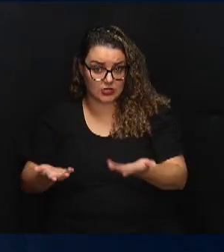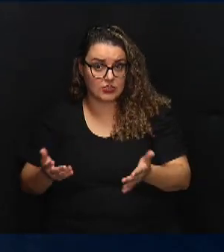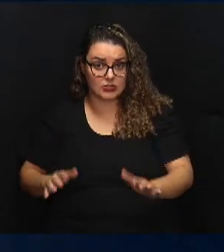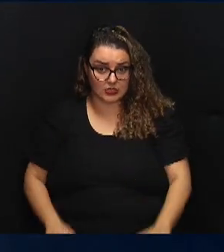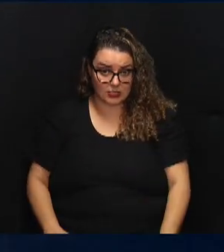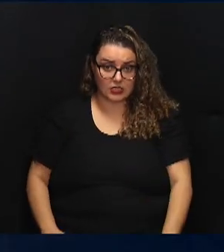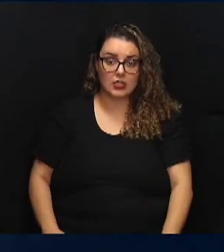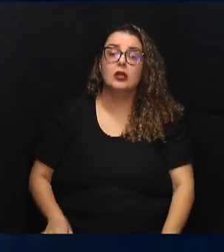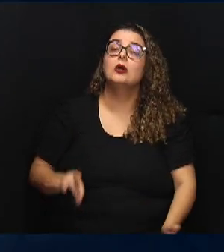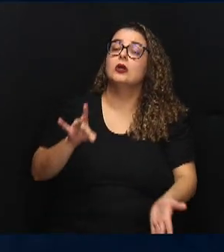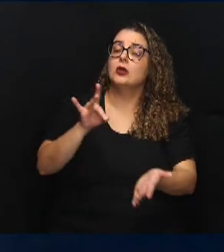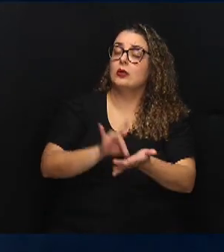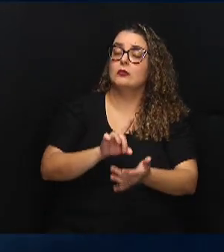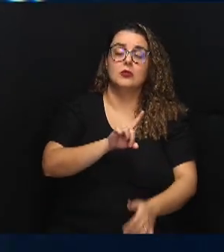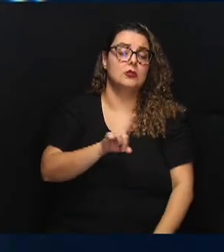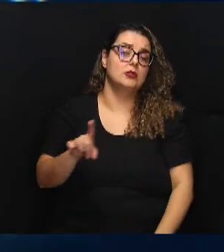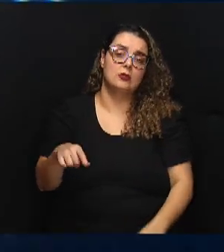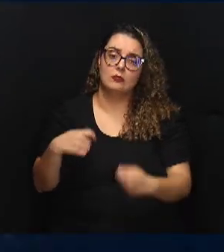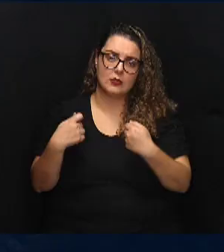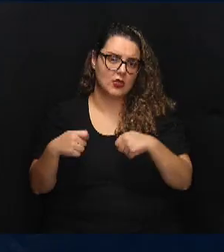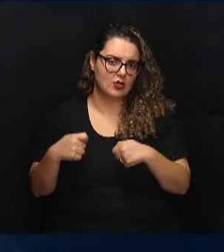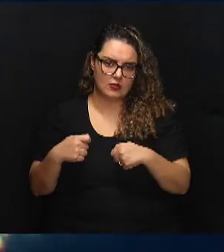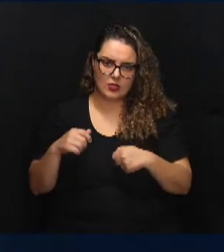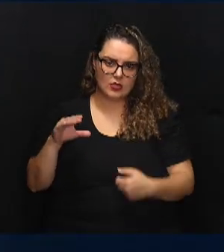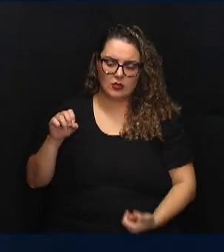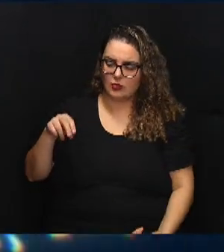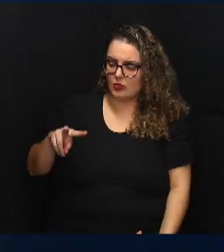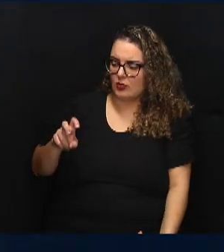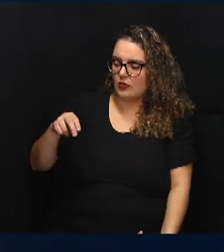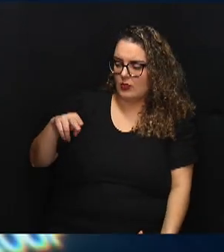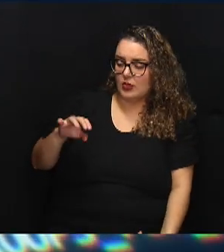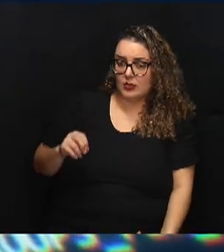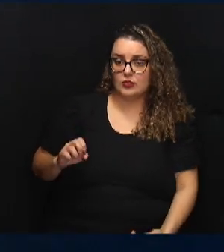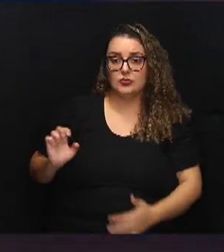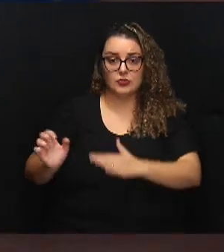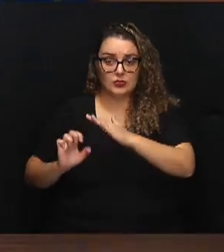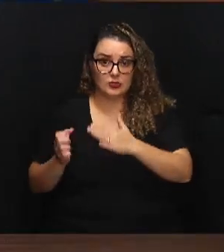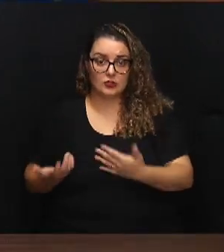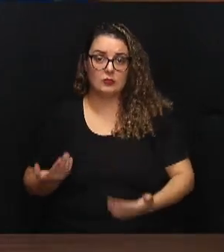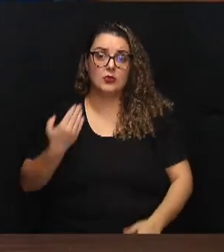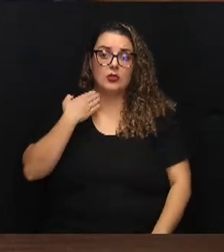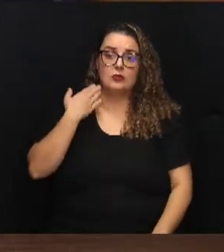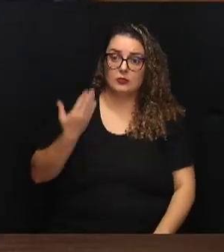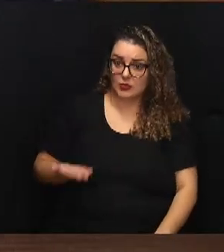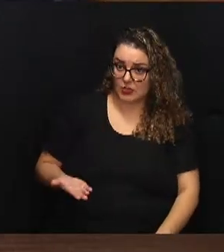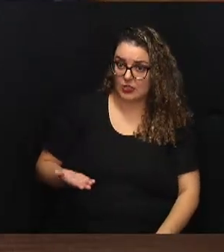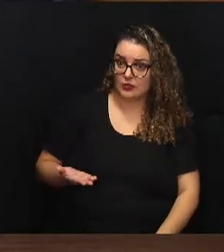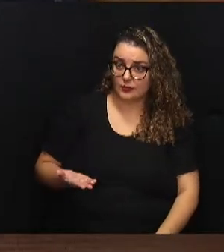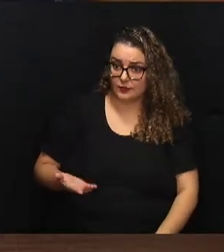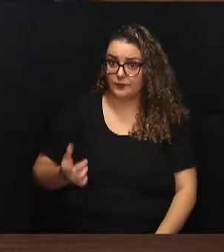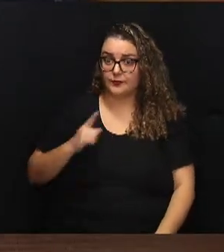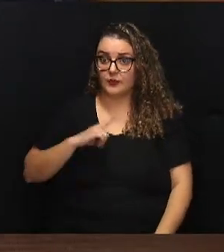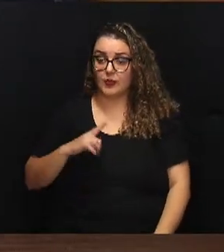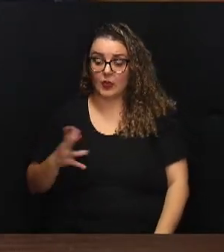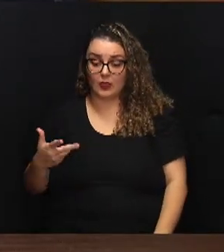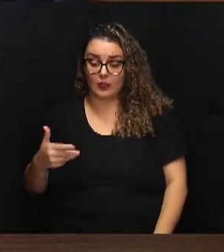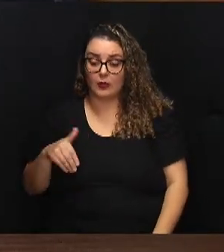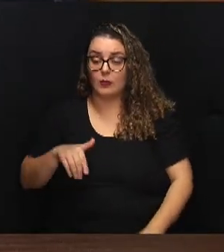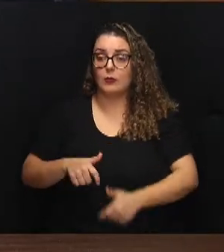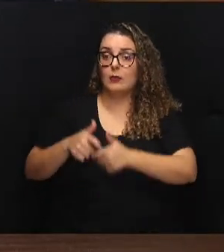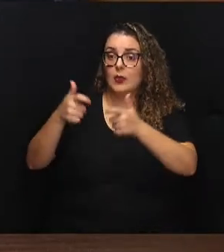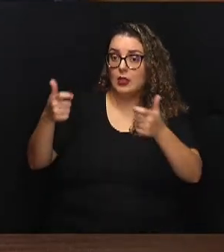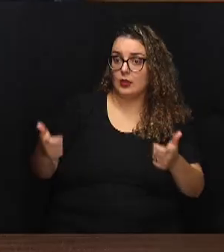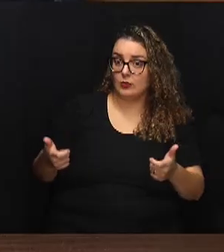né? E realmente não precisar desse convênio entre empresa e bancos. Então vai ter uma agilidade muito maior.